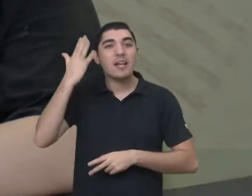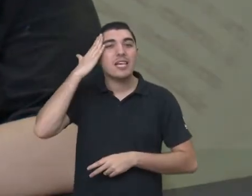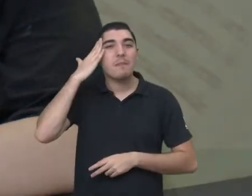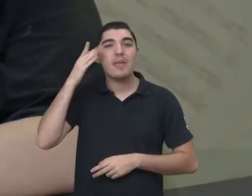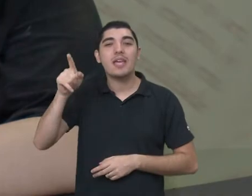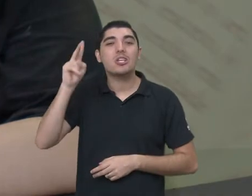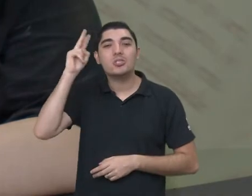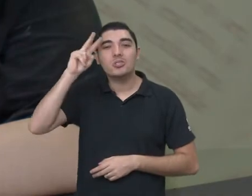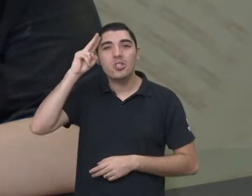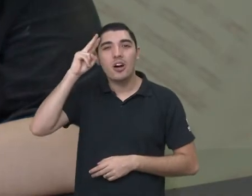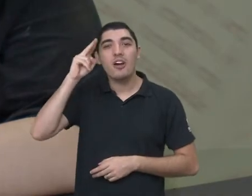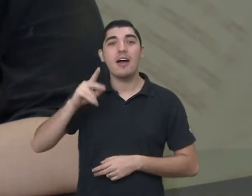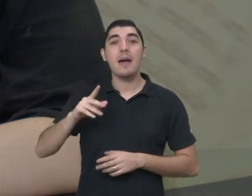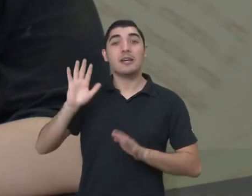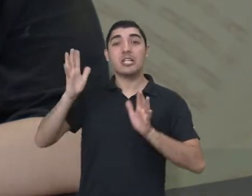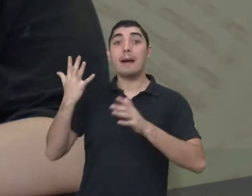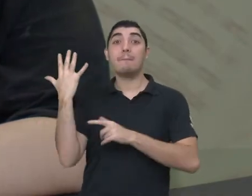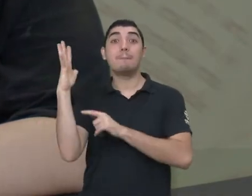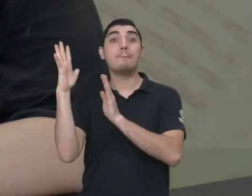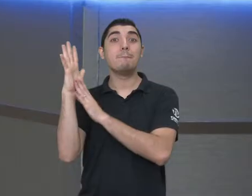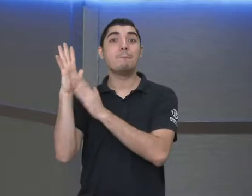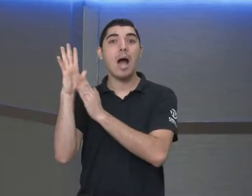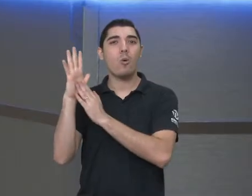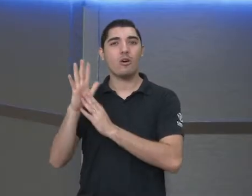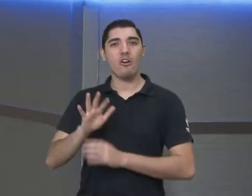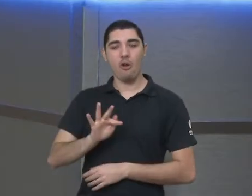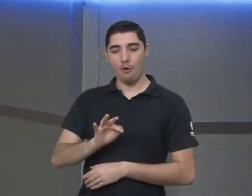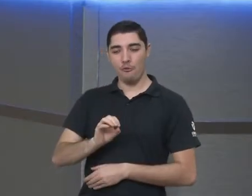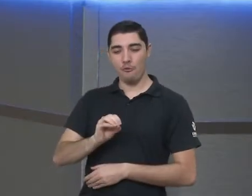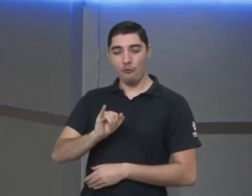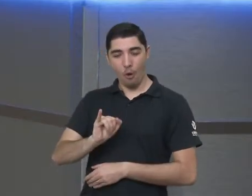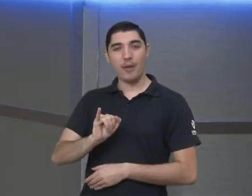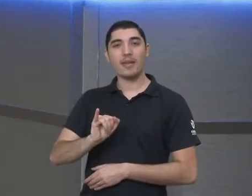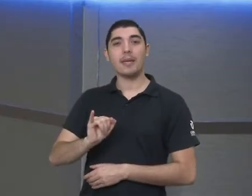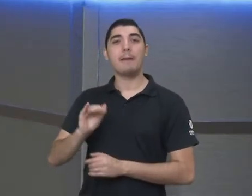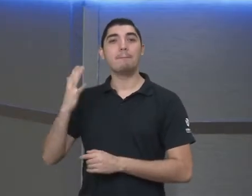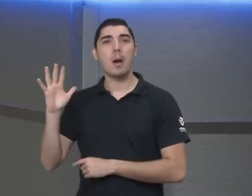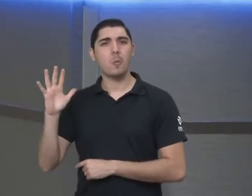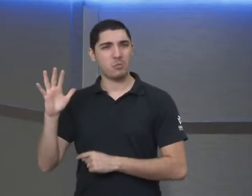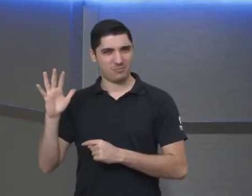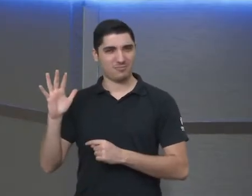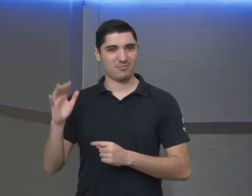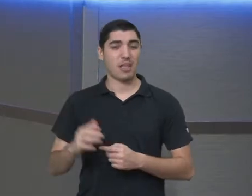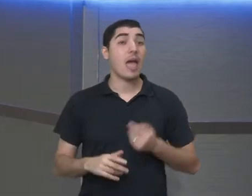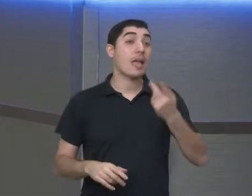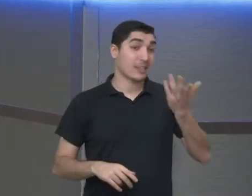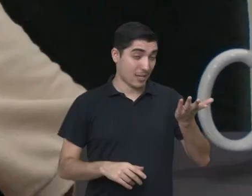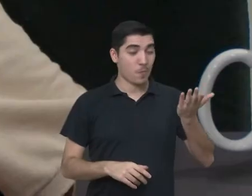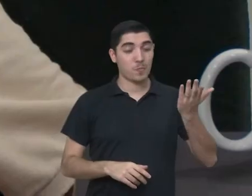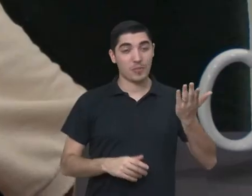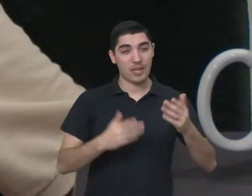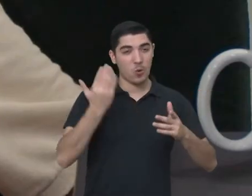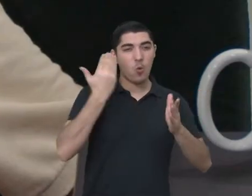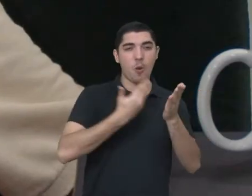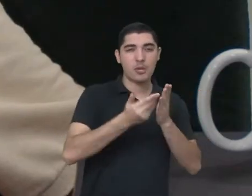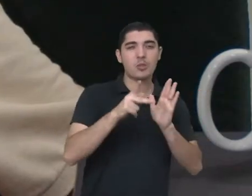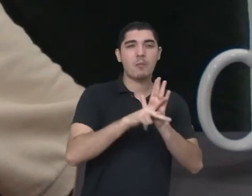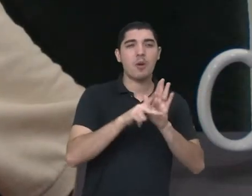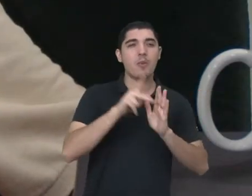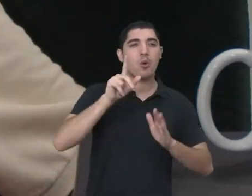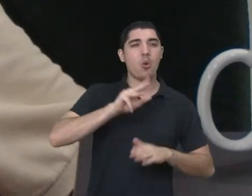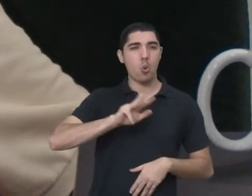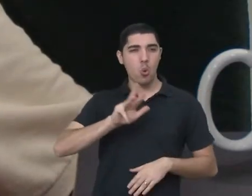Mas tenho uma forte impressão, quase certeza. Olha, ele lembrou de você por muito tempo, com certeza. Com certeza ele deve ter